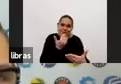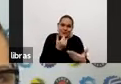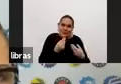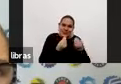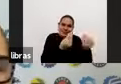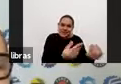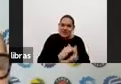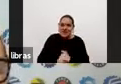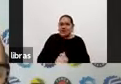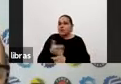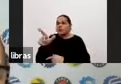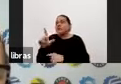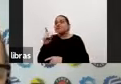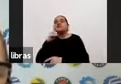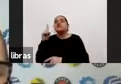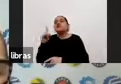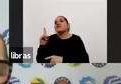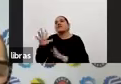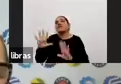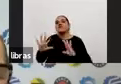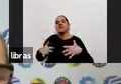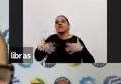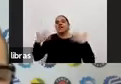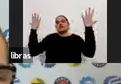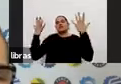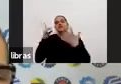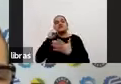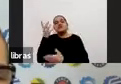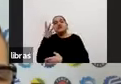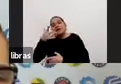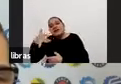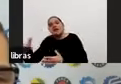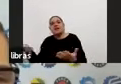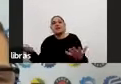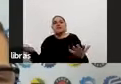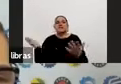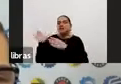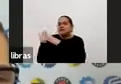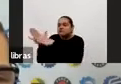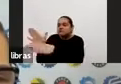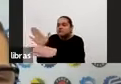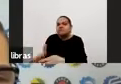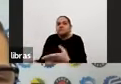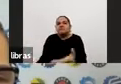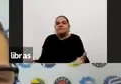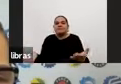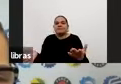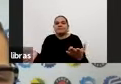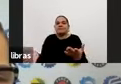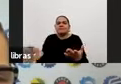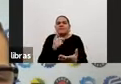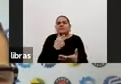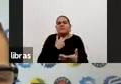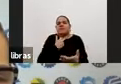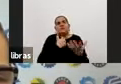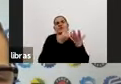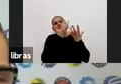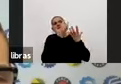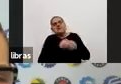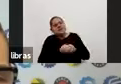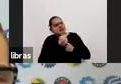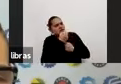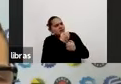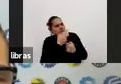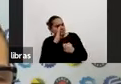Dia das Crianças, sabe? Que não vire rotina a gente aceitar a maldade e pagar com